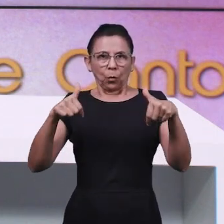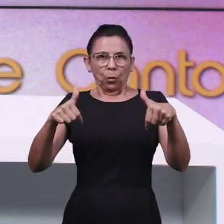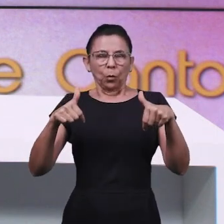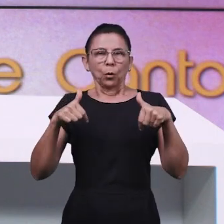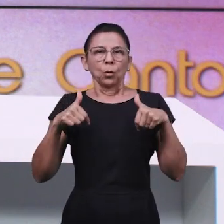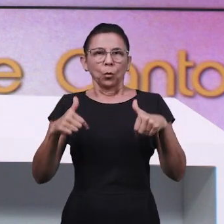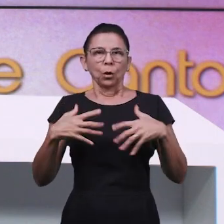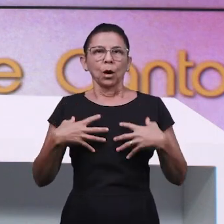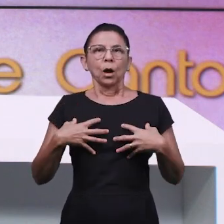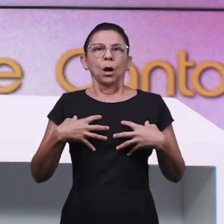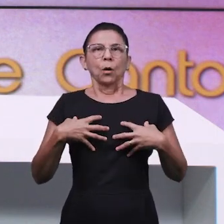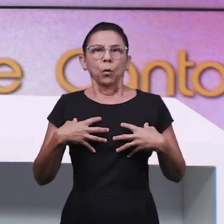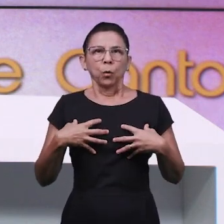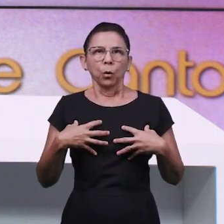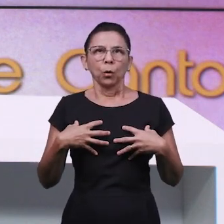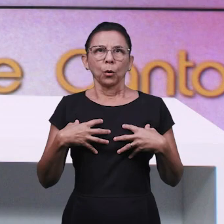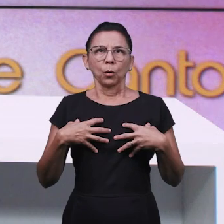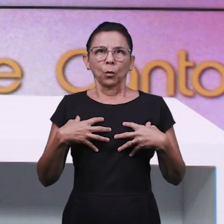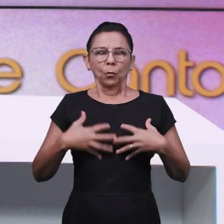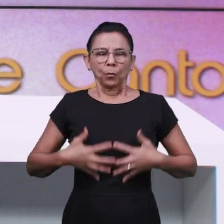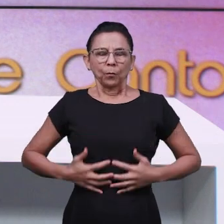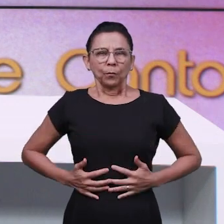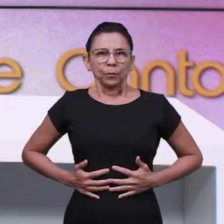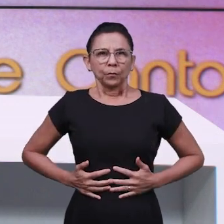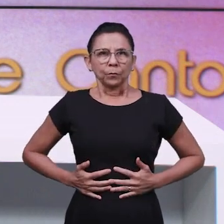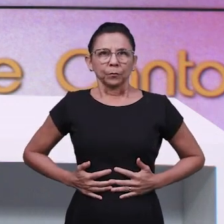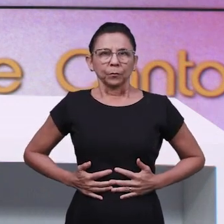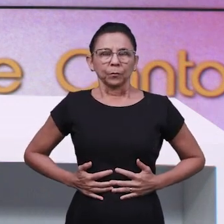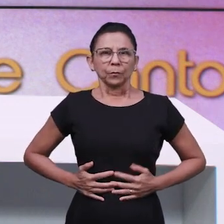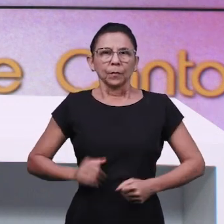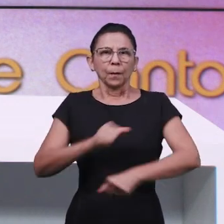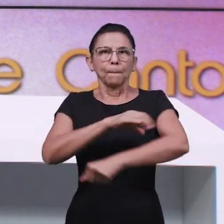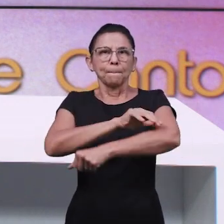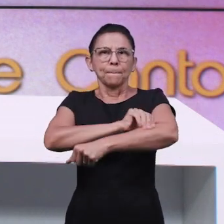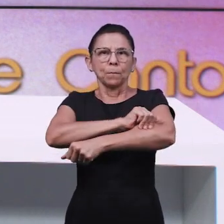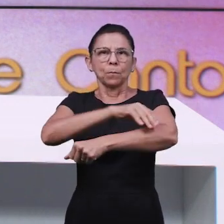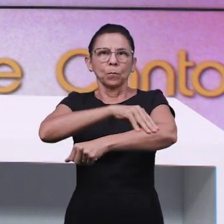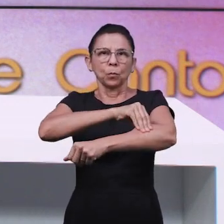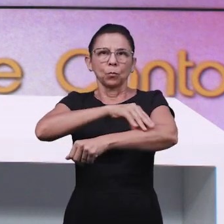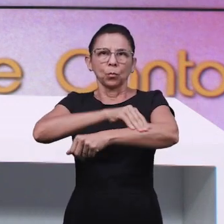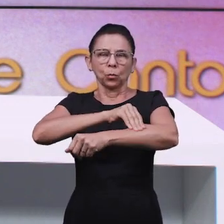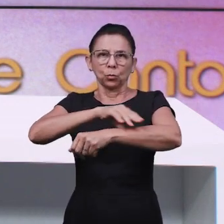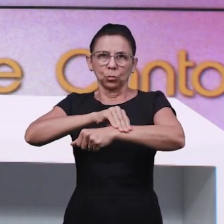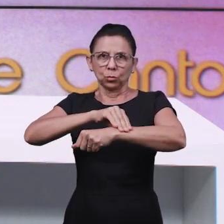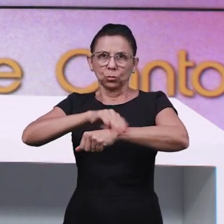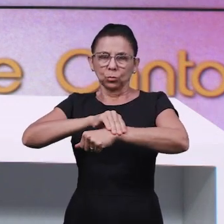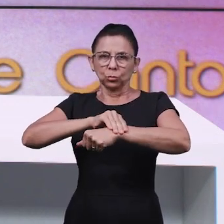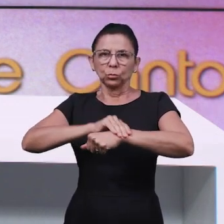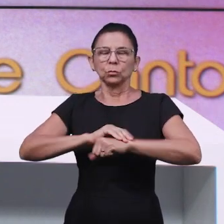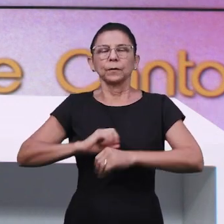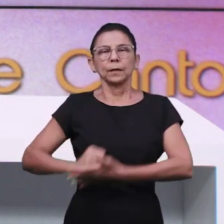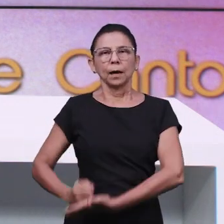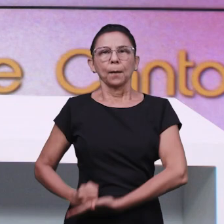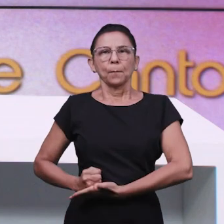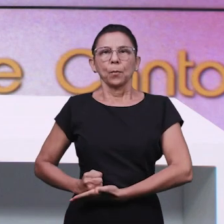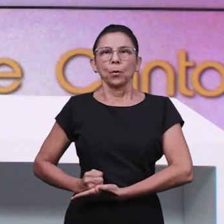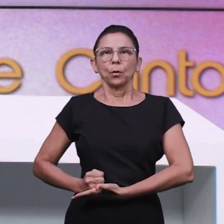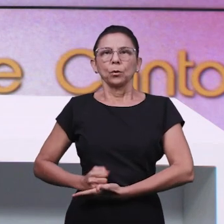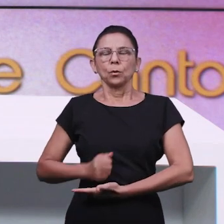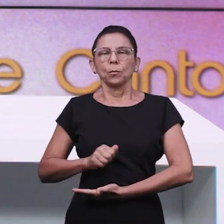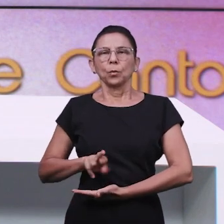musculatura respiratória. Essa musculatura vai dar um suporte para a volta desse ar, ou seja, para